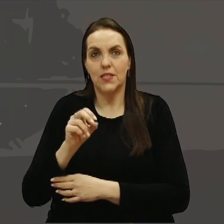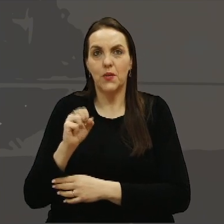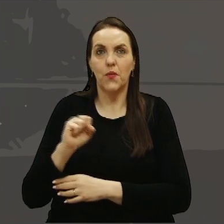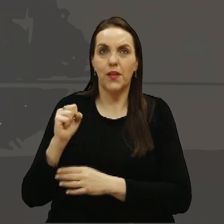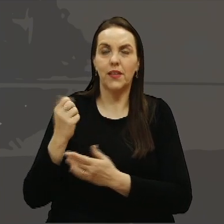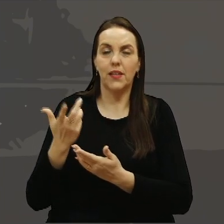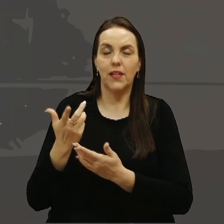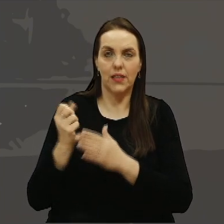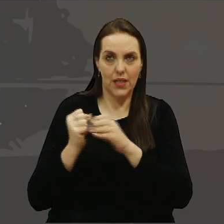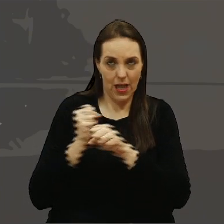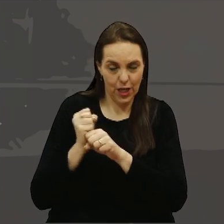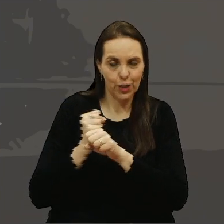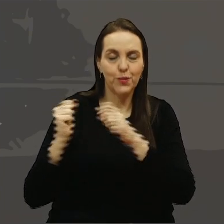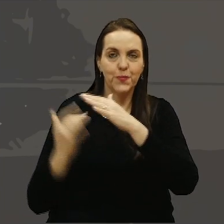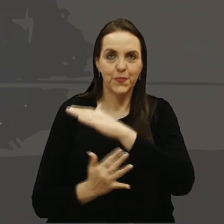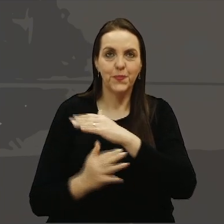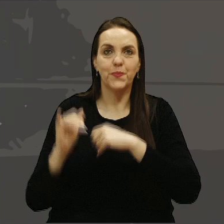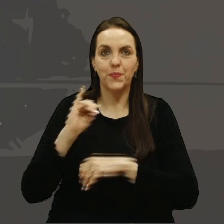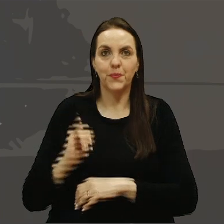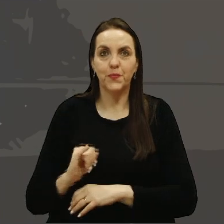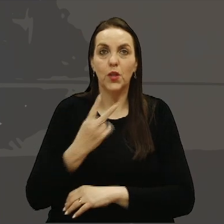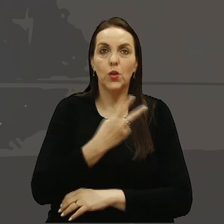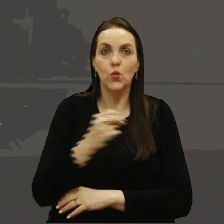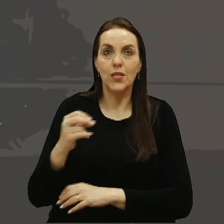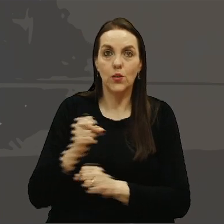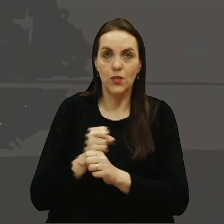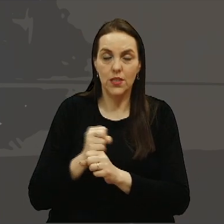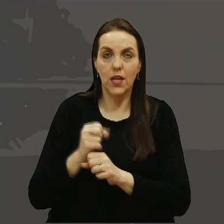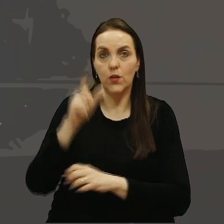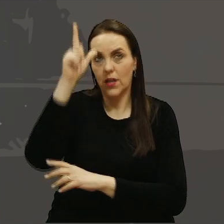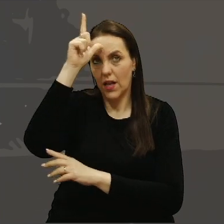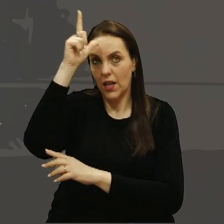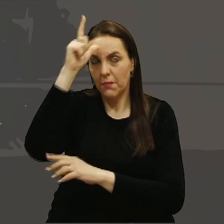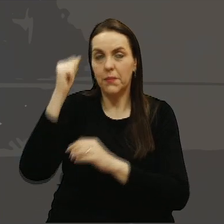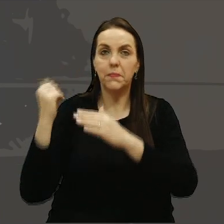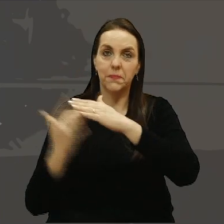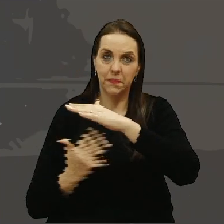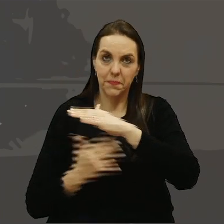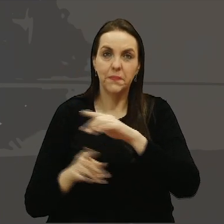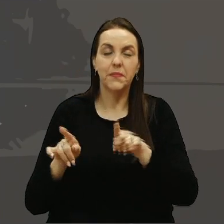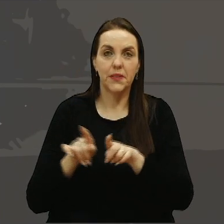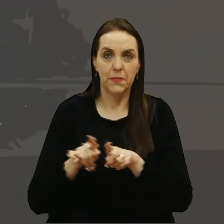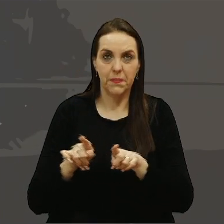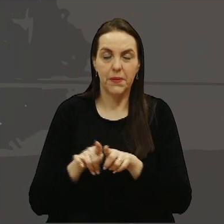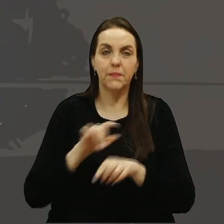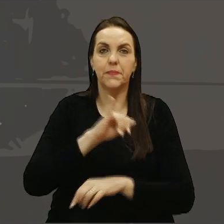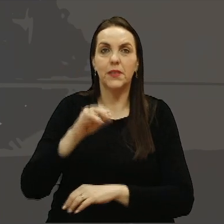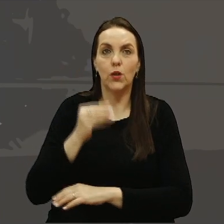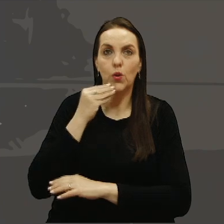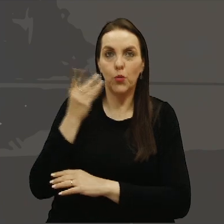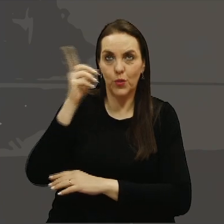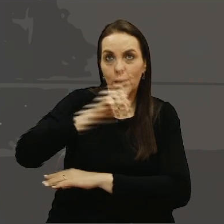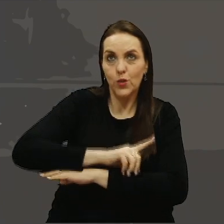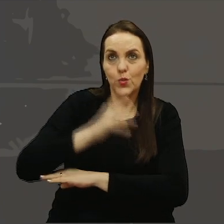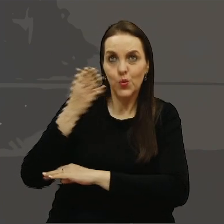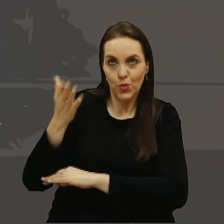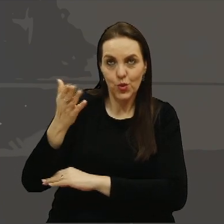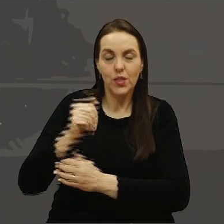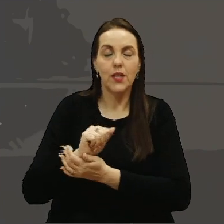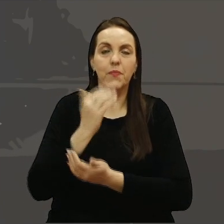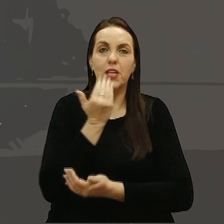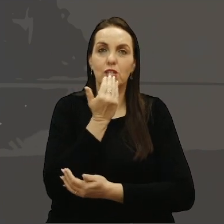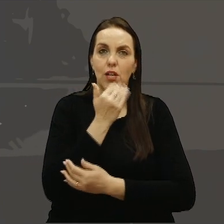italiana, 200 da imigração alemã também. E, na oportunidade, nós vamos estar oferecendo um jantar